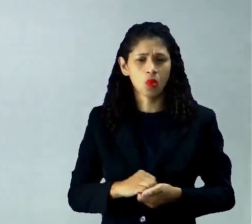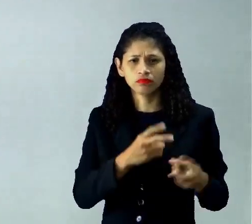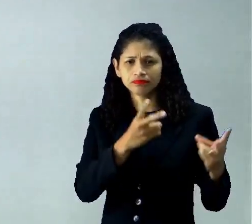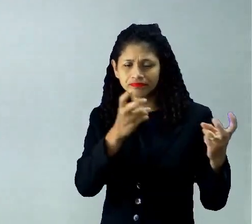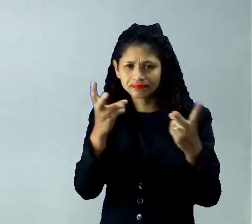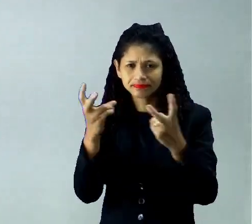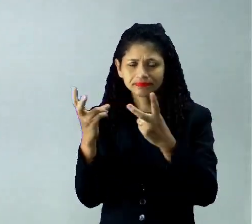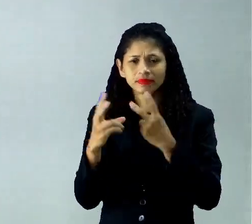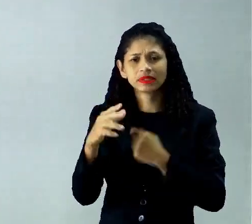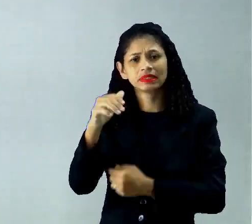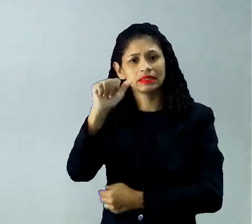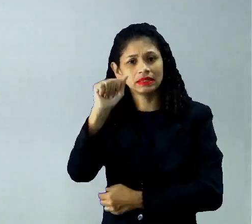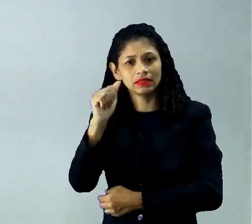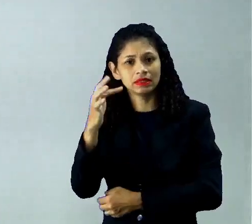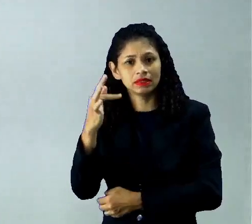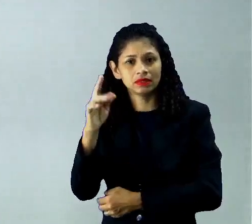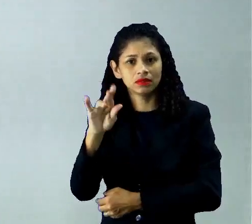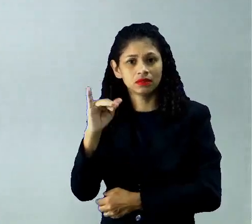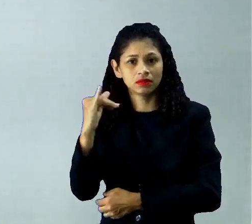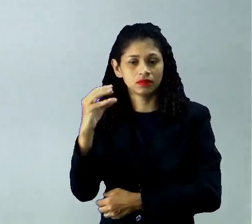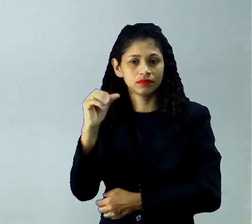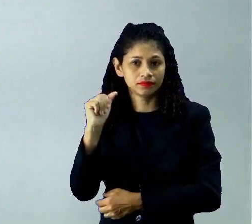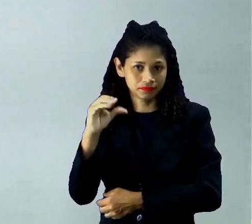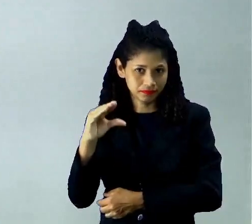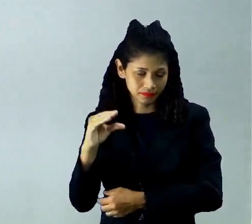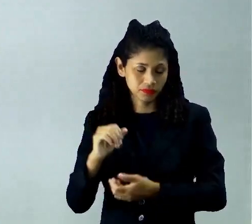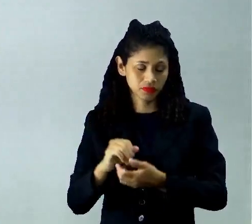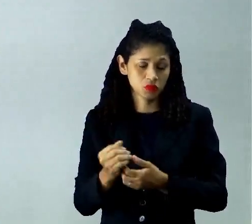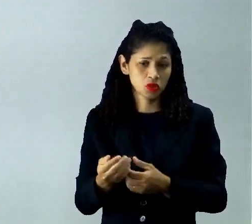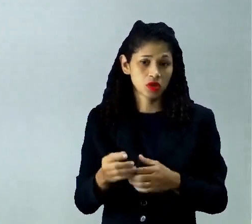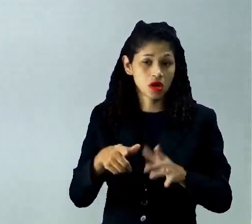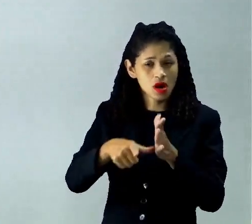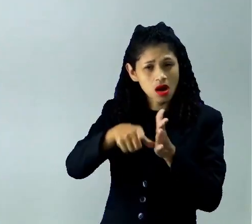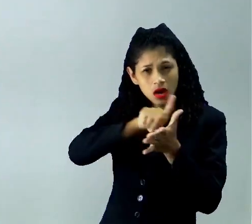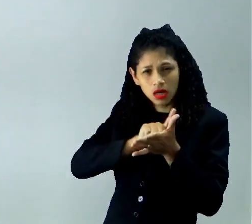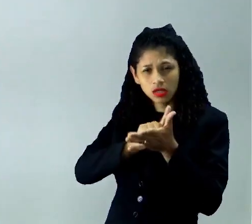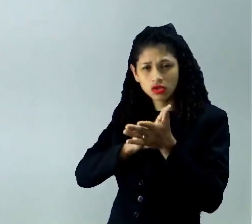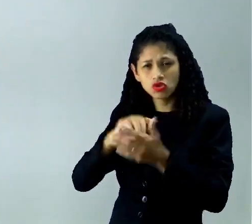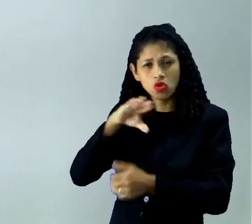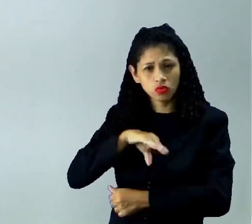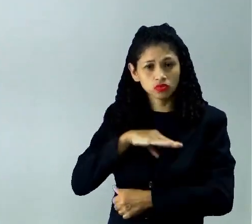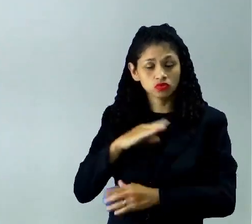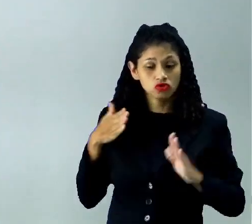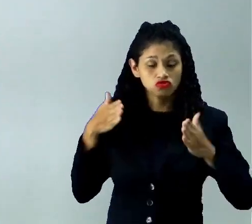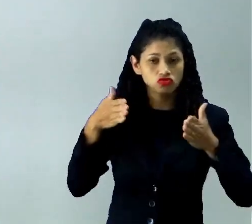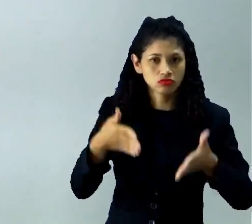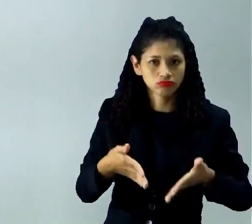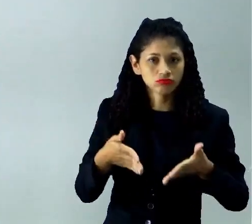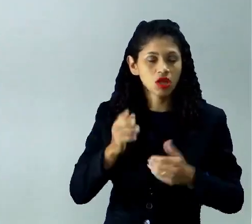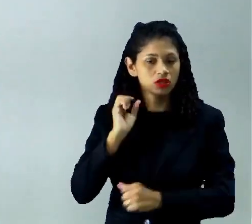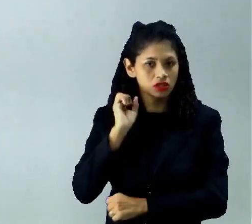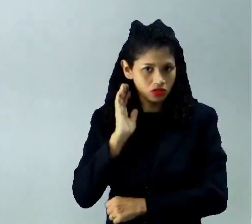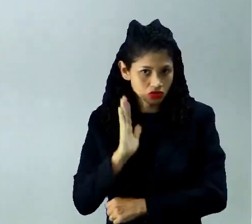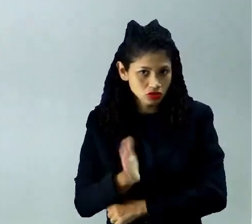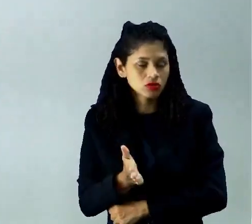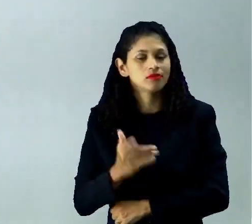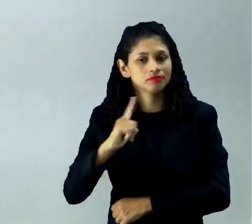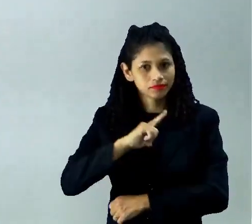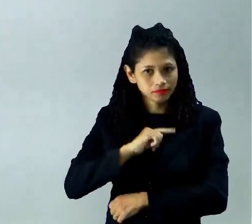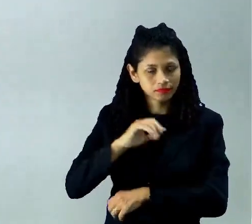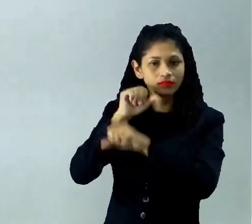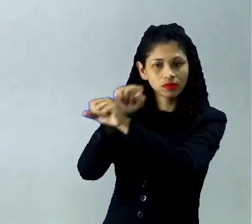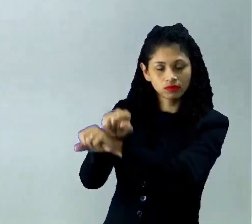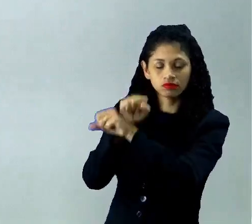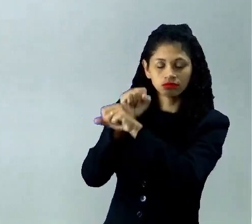percebemos que na África, antes da chegada dos portugueses, né, já havia um comércio de escravos. Antes mesmo da chegada